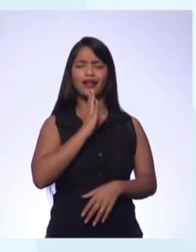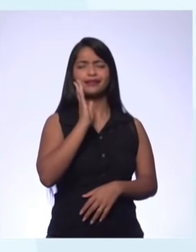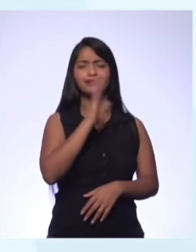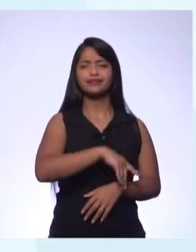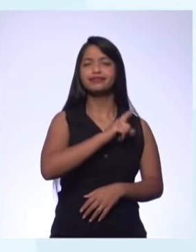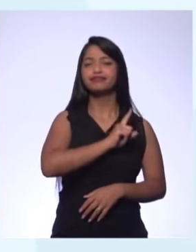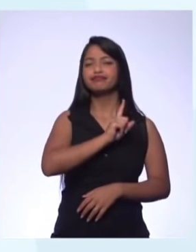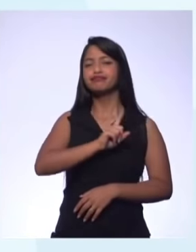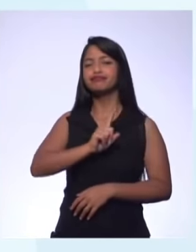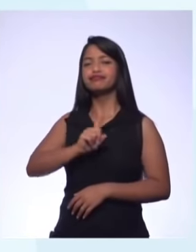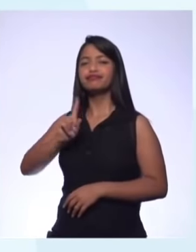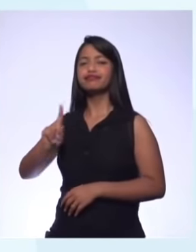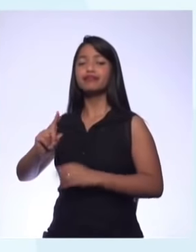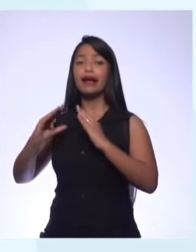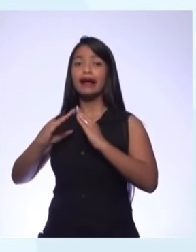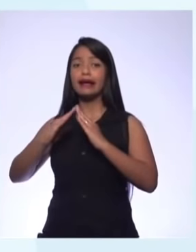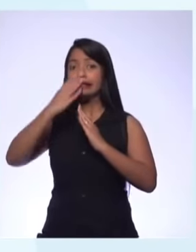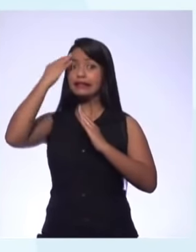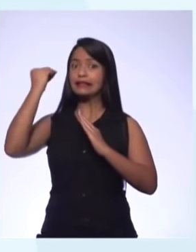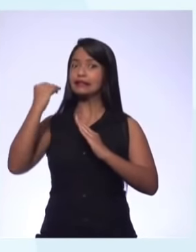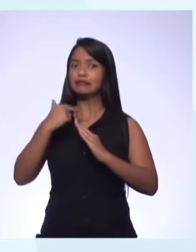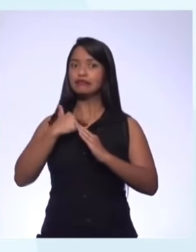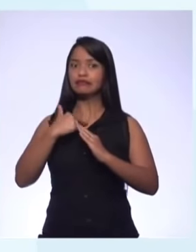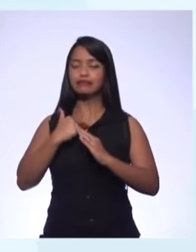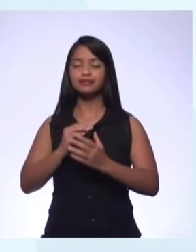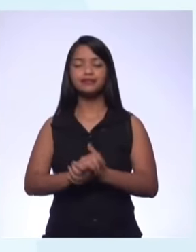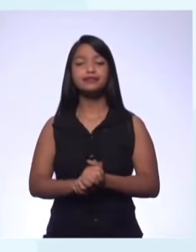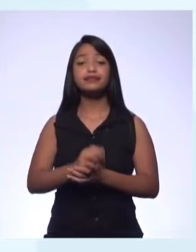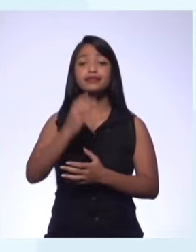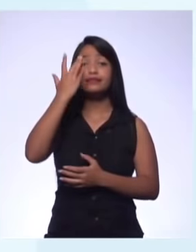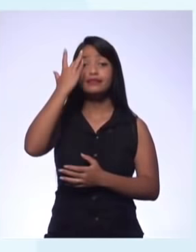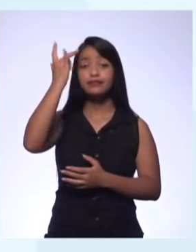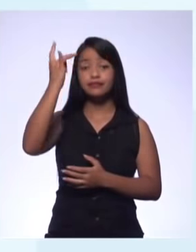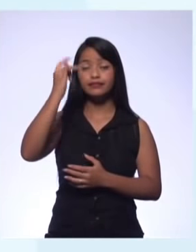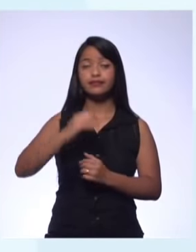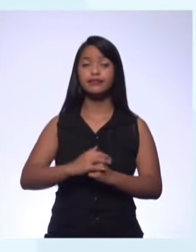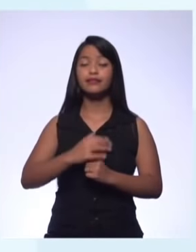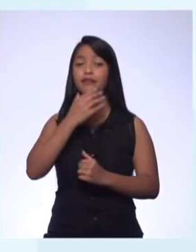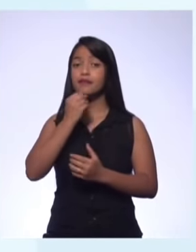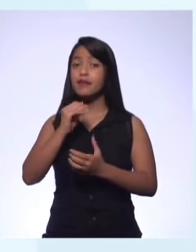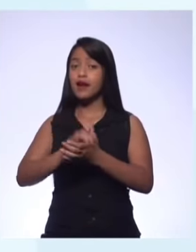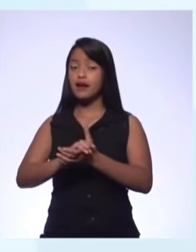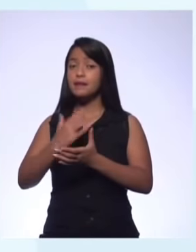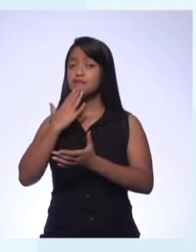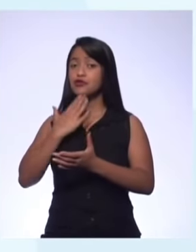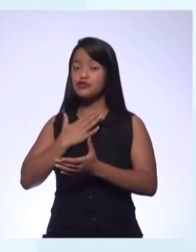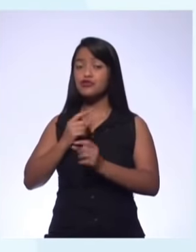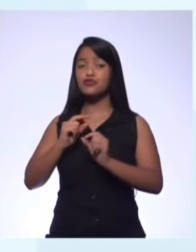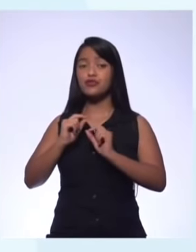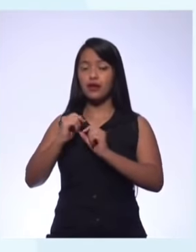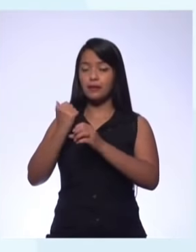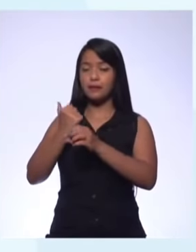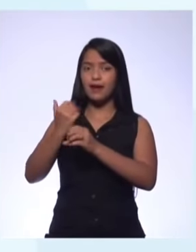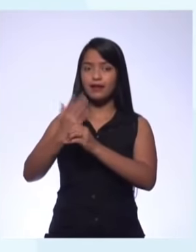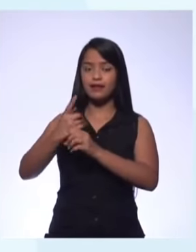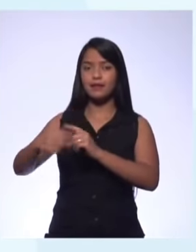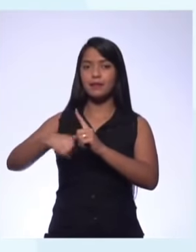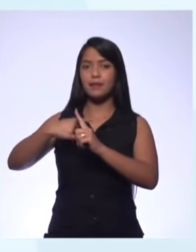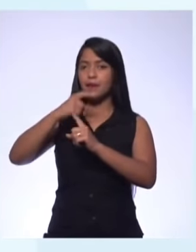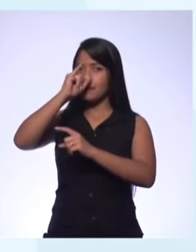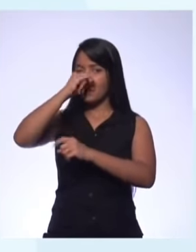cozinha para que não se esquecesse da receita. No dia seguinte, como o marido lhe pediu que fizesse um ensopado de batatas com toicinho,